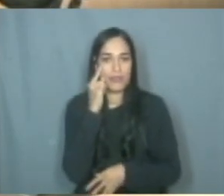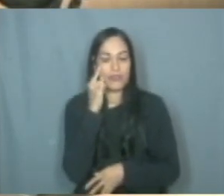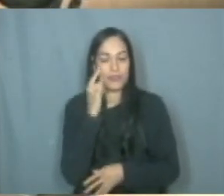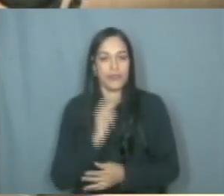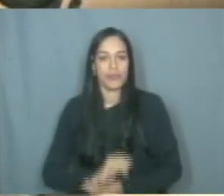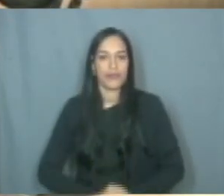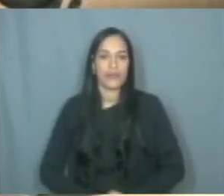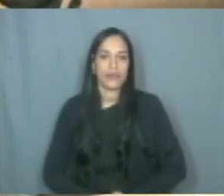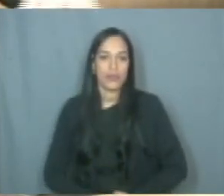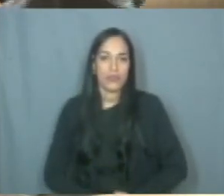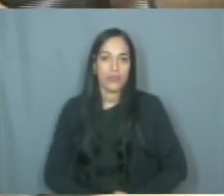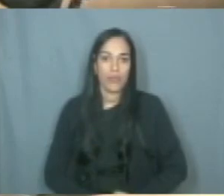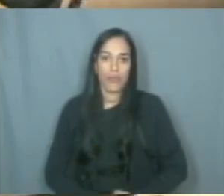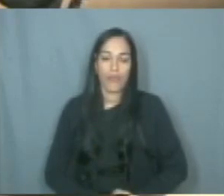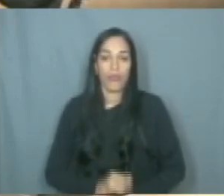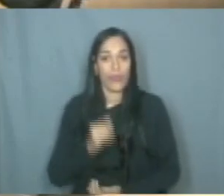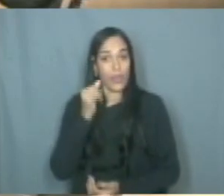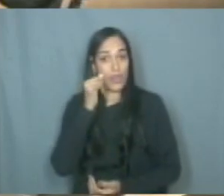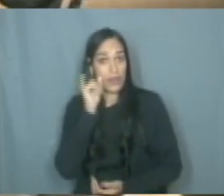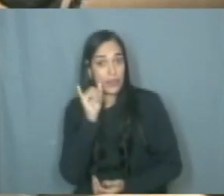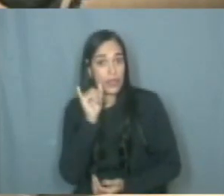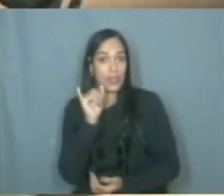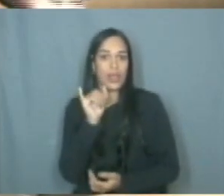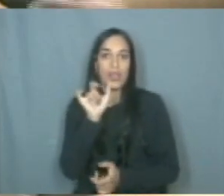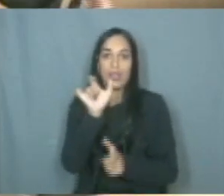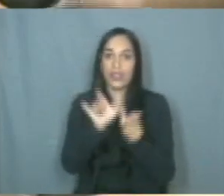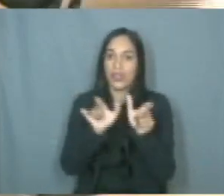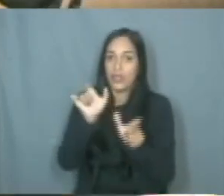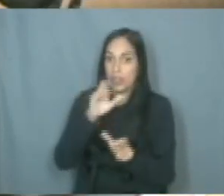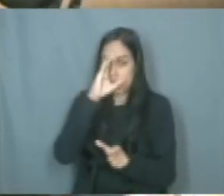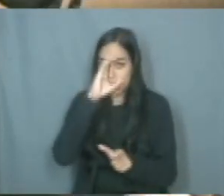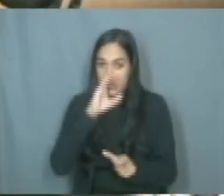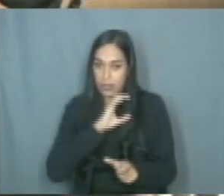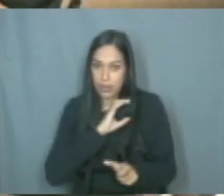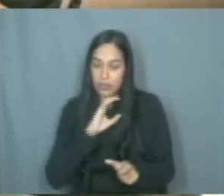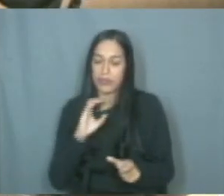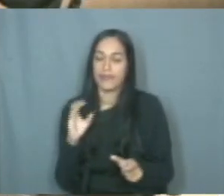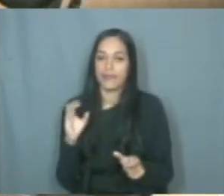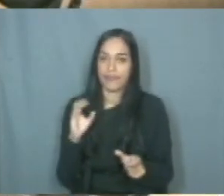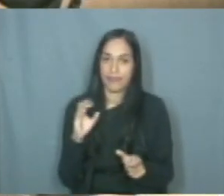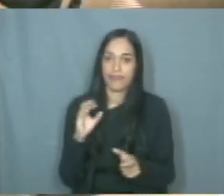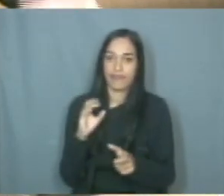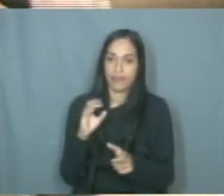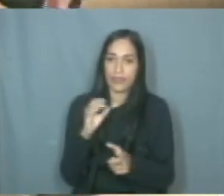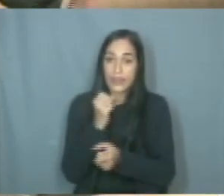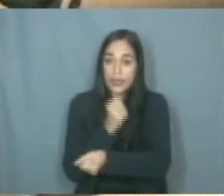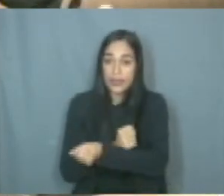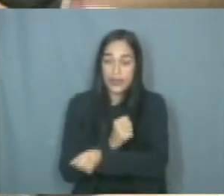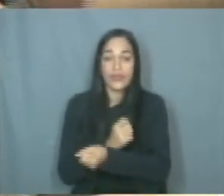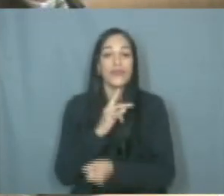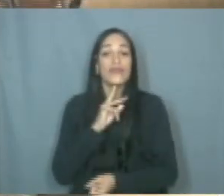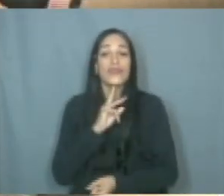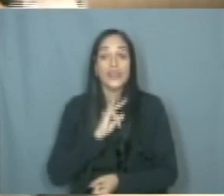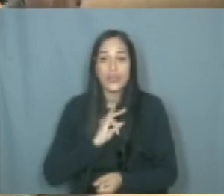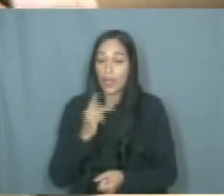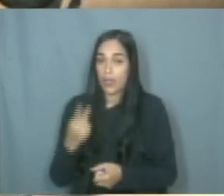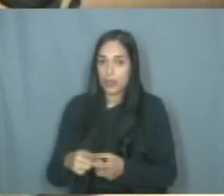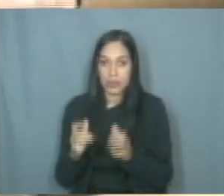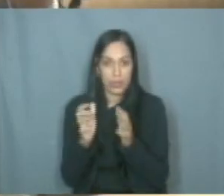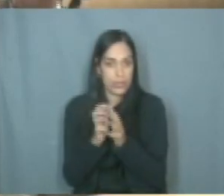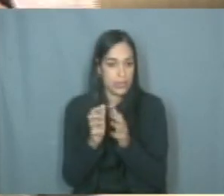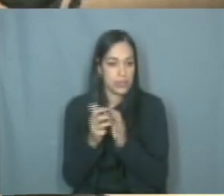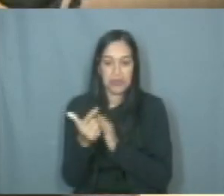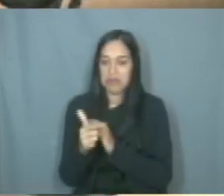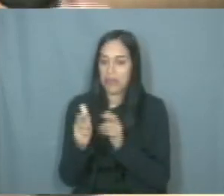justamente em evitar que os seus cidadãos sejam vítimas do vício. Não tem no Recife um local